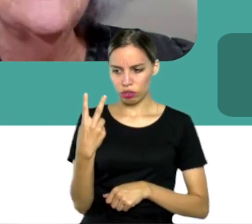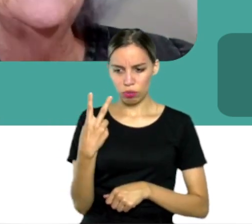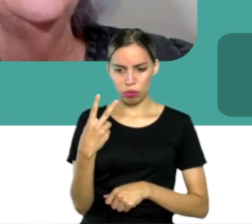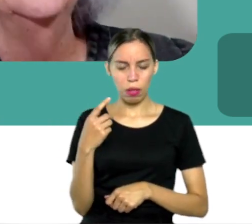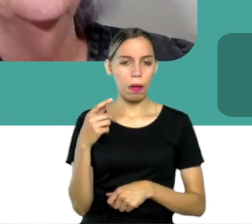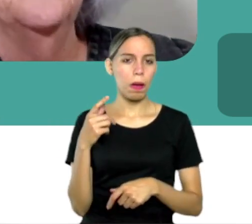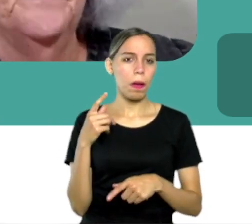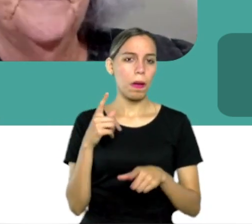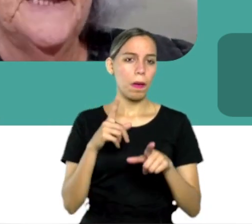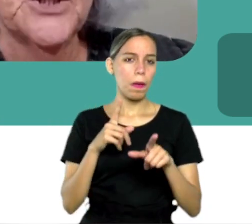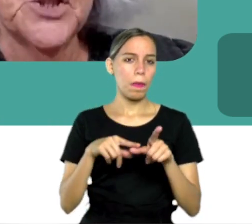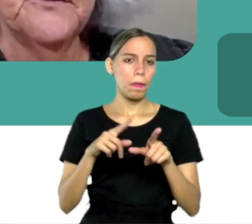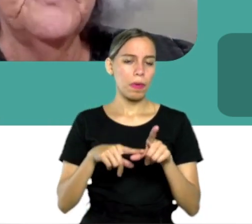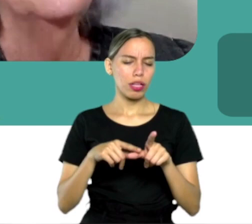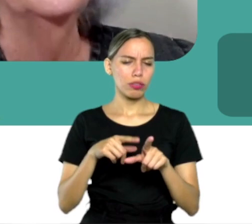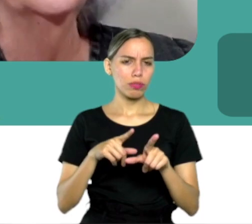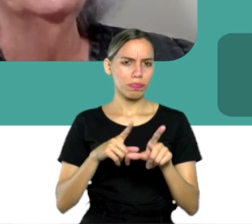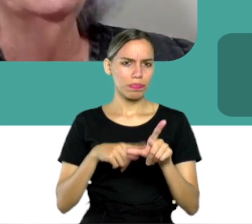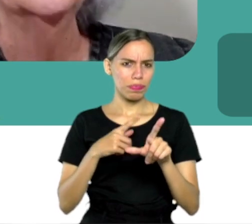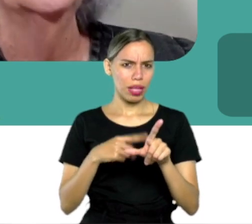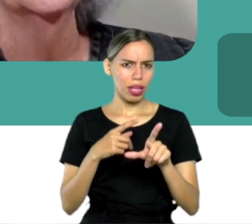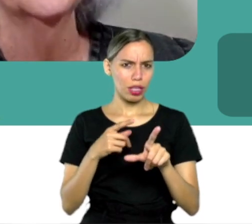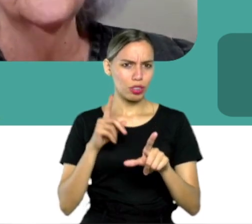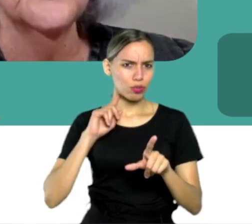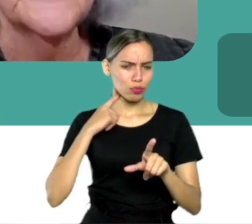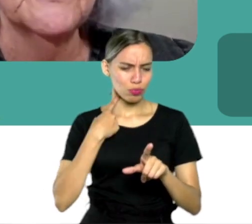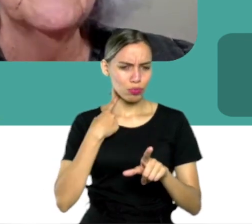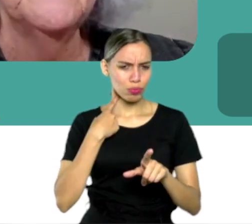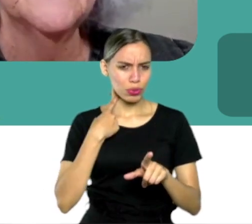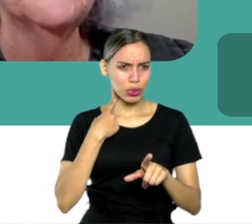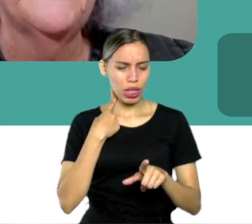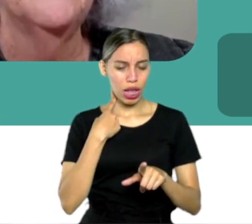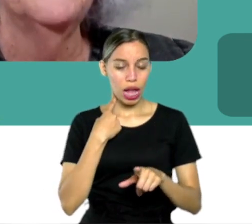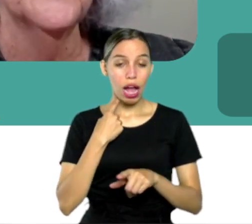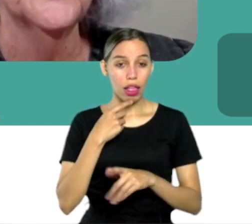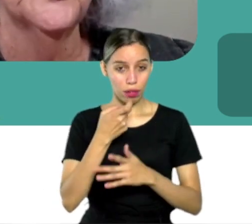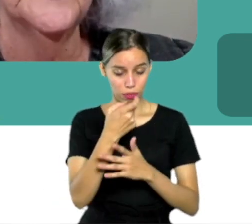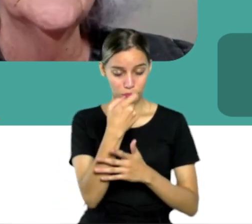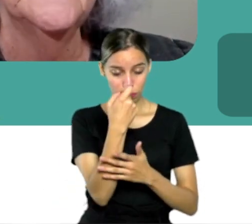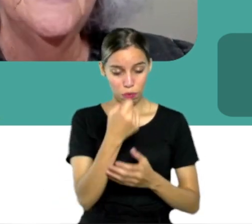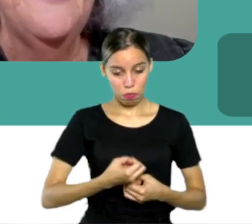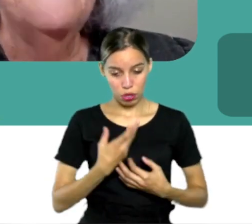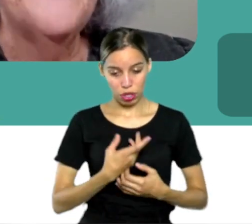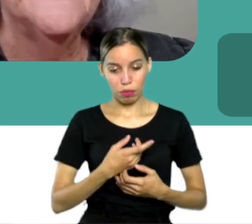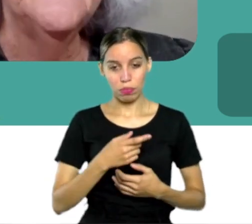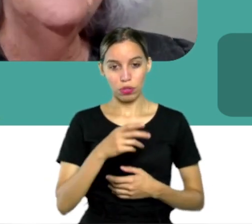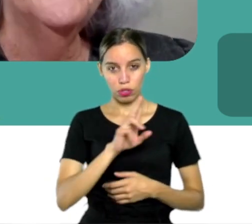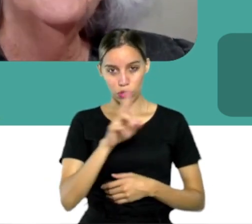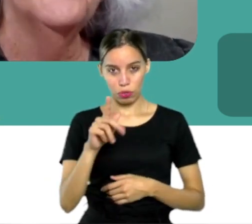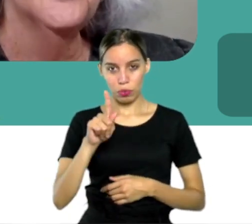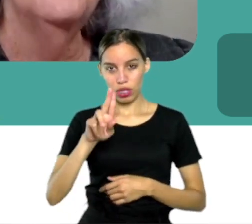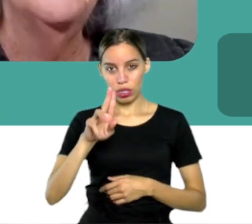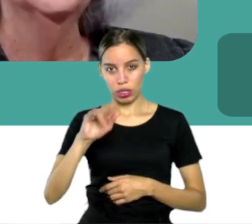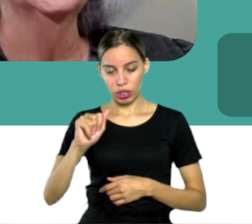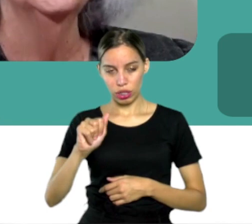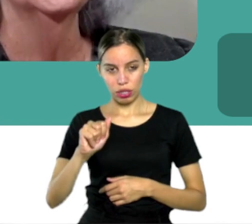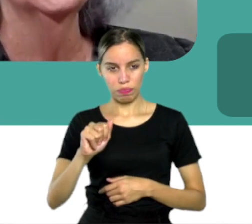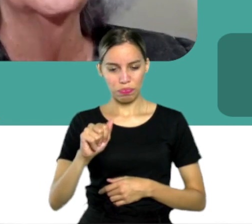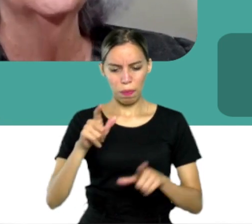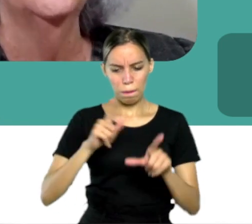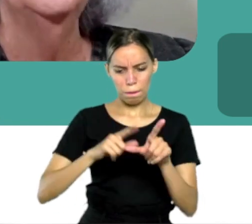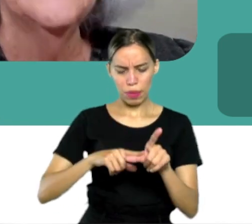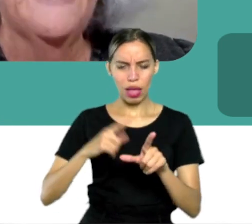chama Guia. A gente vive indo para a fazenda juntos, eu escrevi esse para os dois. Pé limpo foi com pé